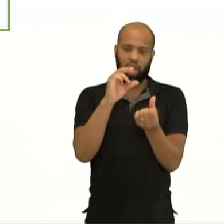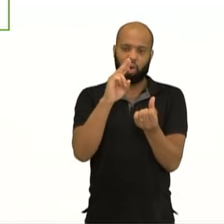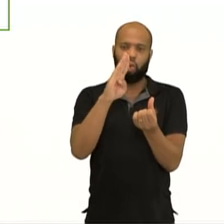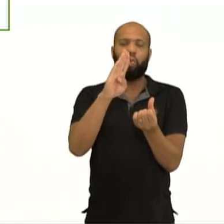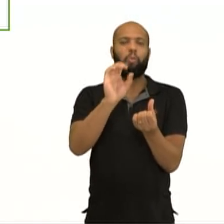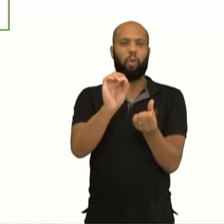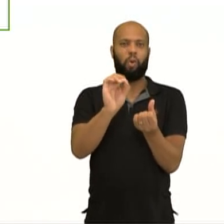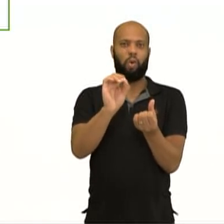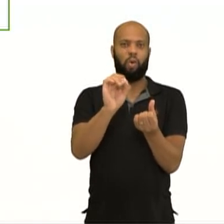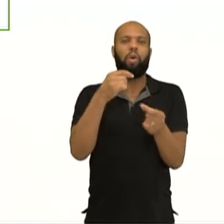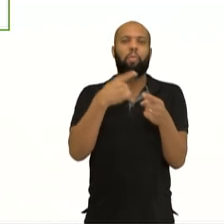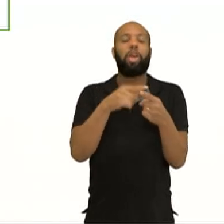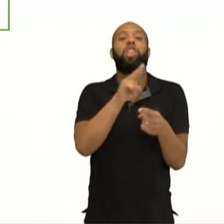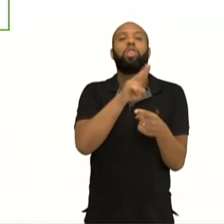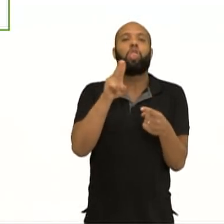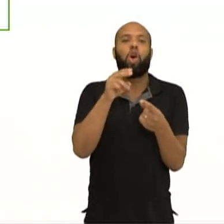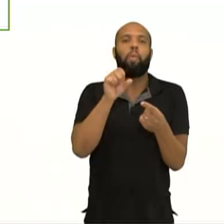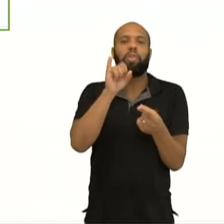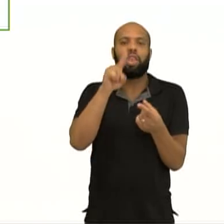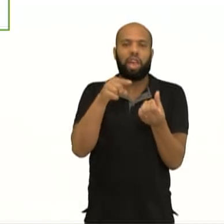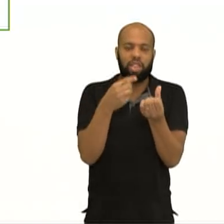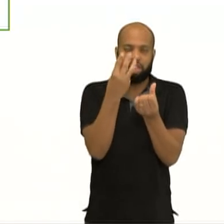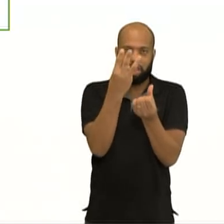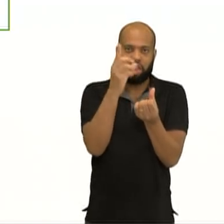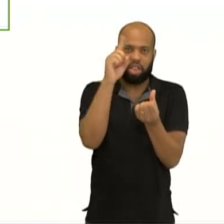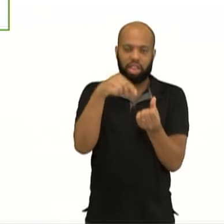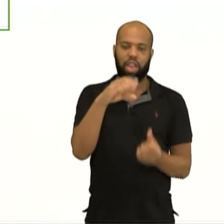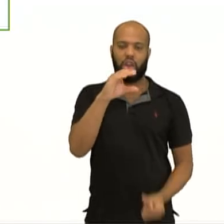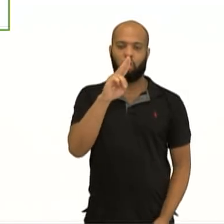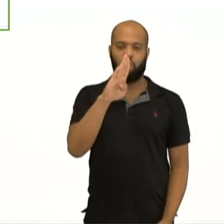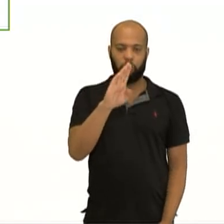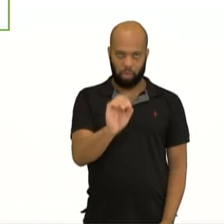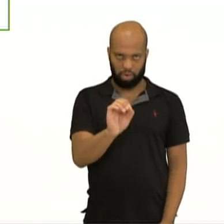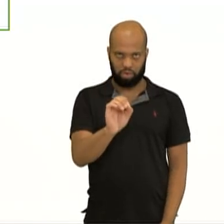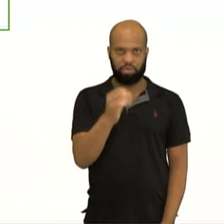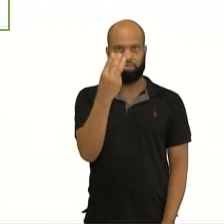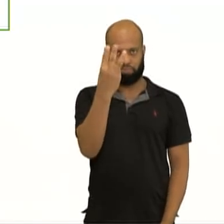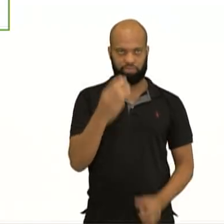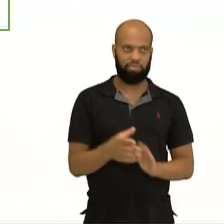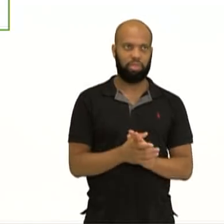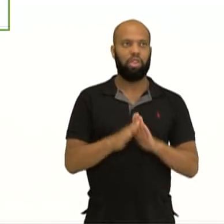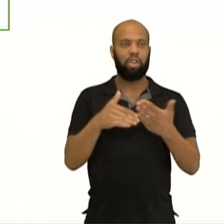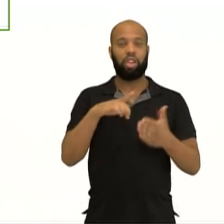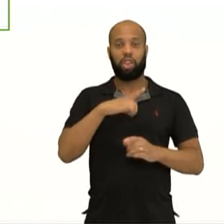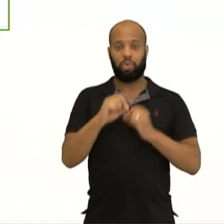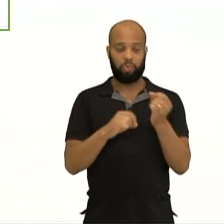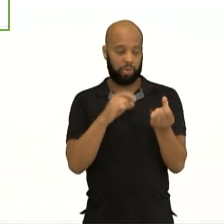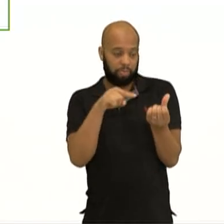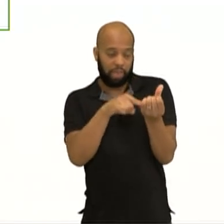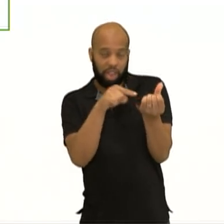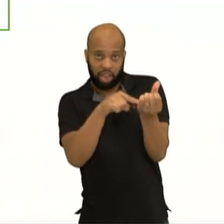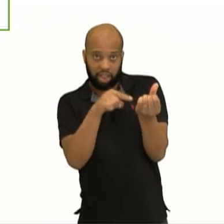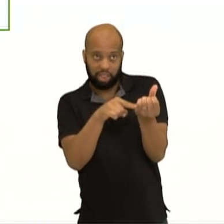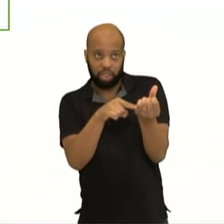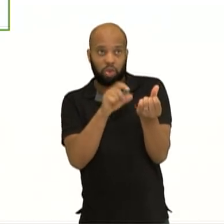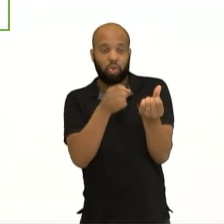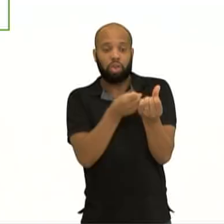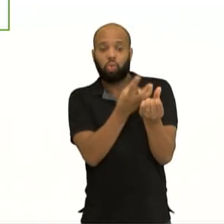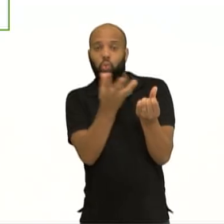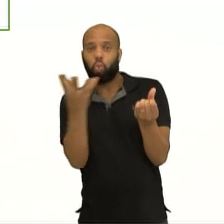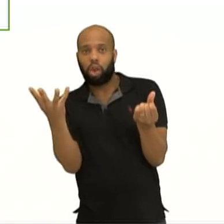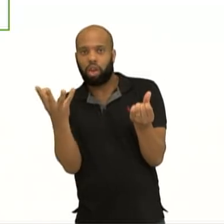ou 6 elevado ao expoente 3. Isso aqui está me dizendo o quê? A base é o fator que